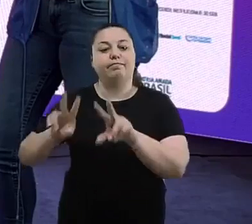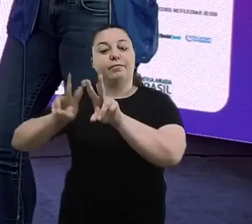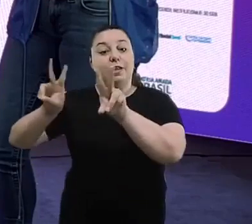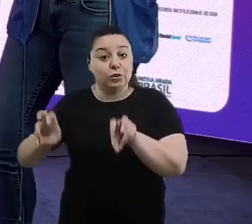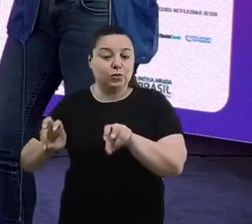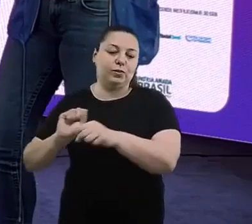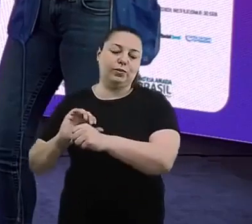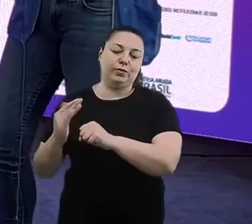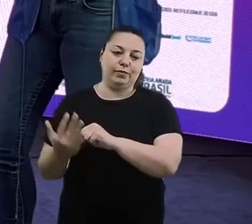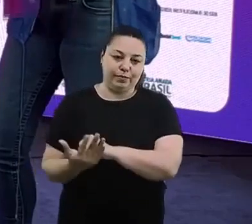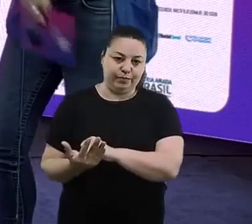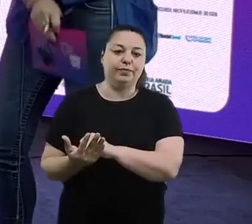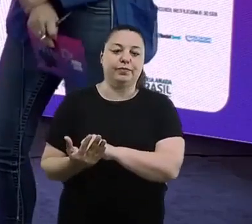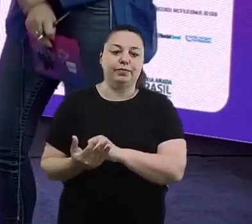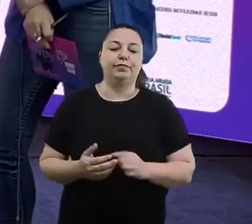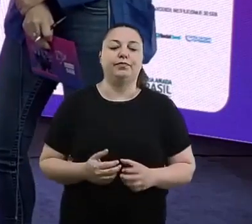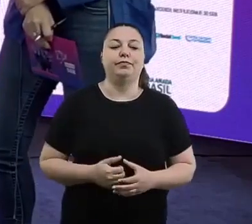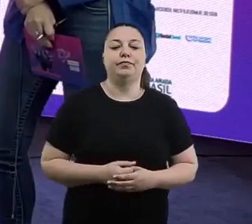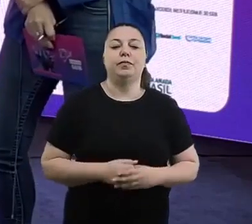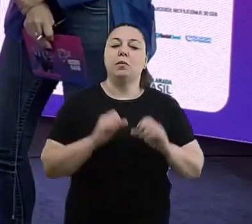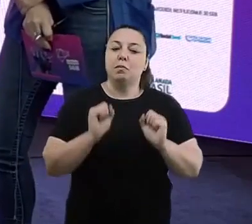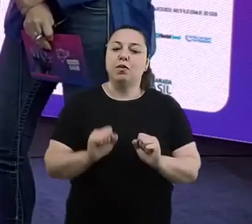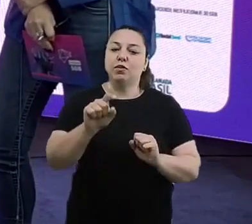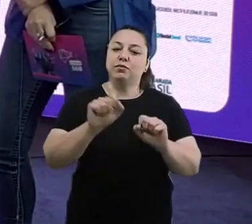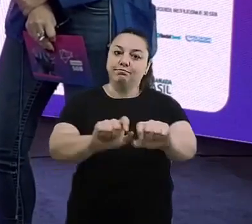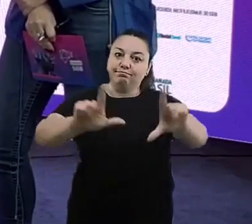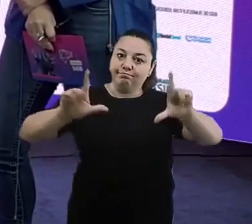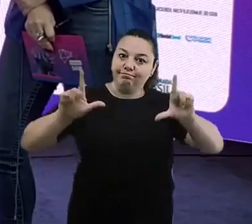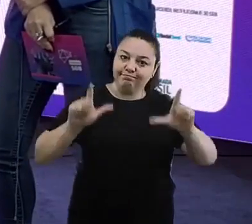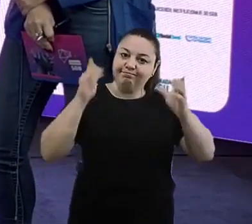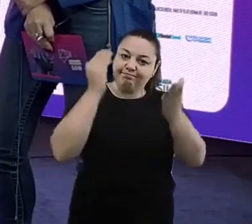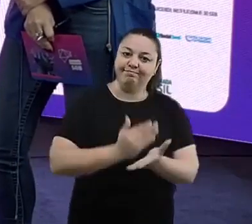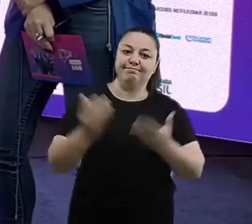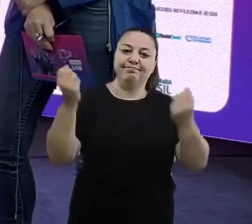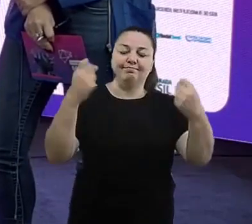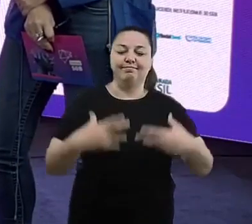sua tela e iniciar o seu pitch, tá bom?